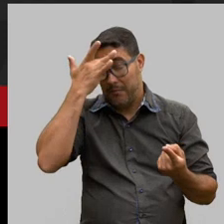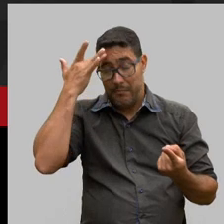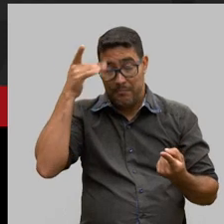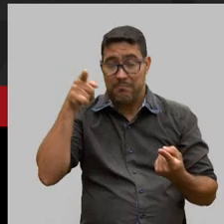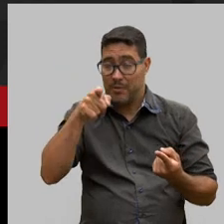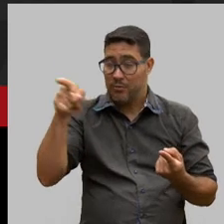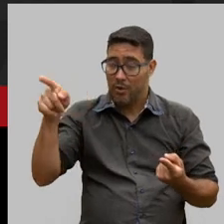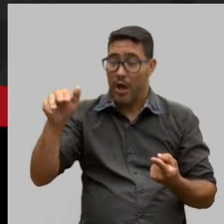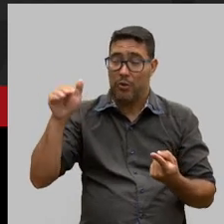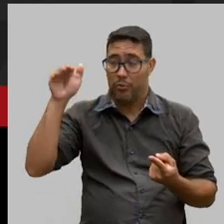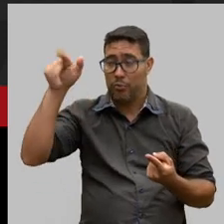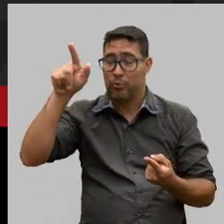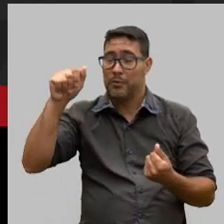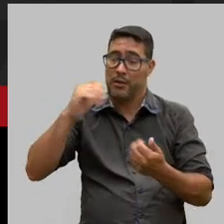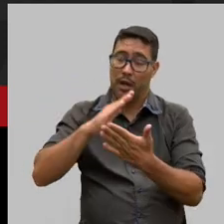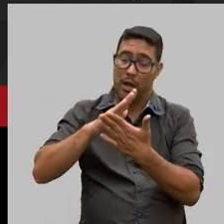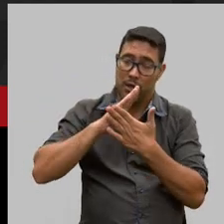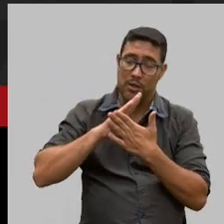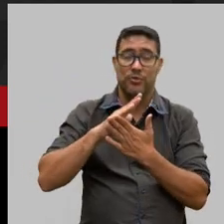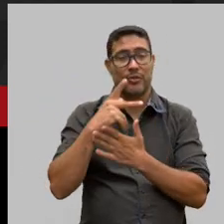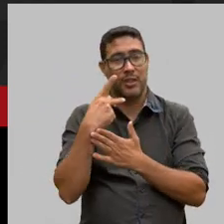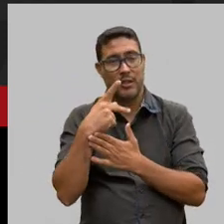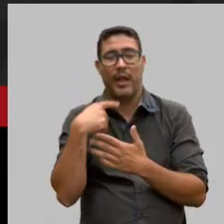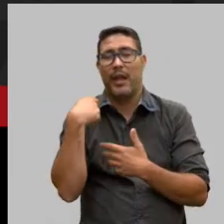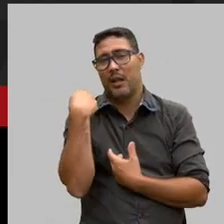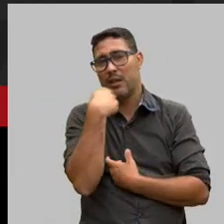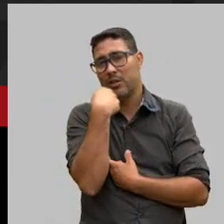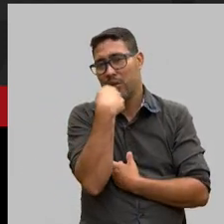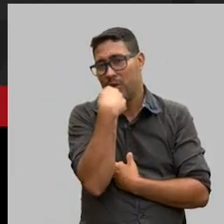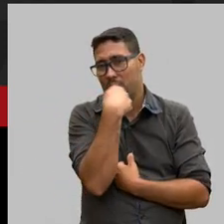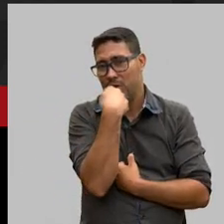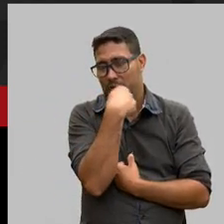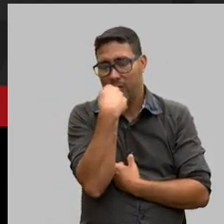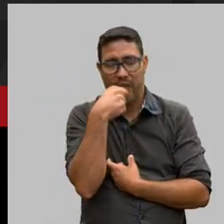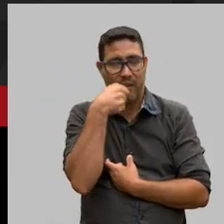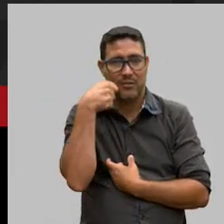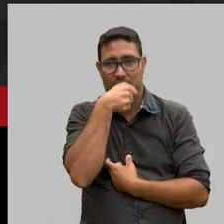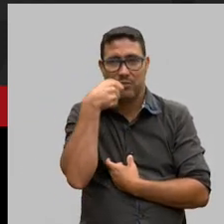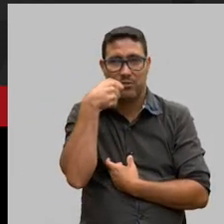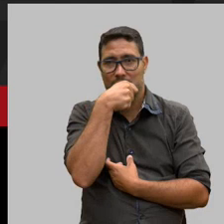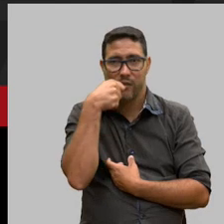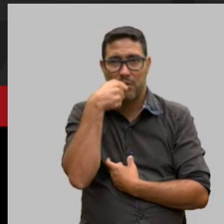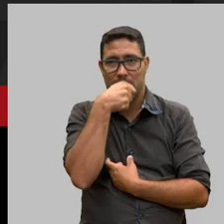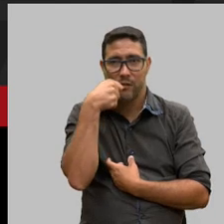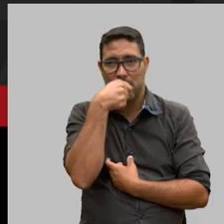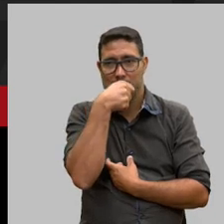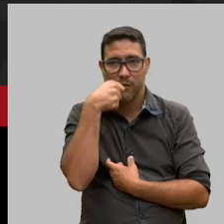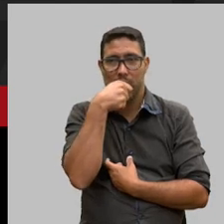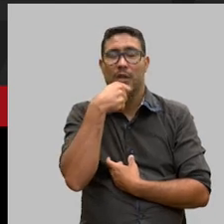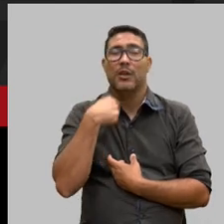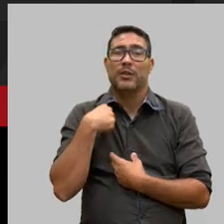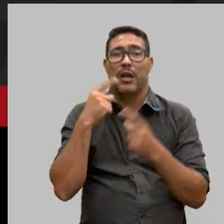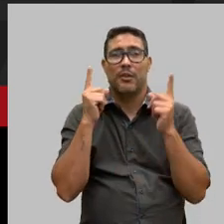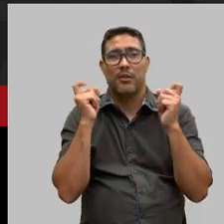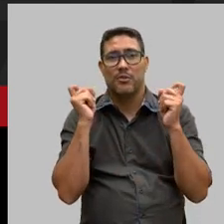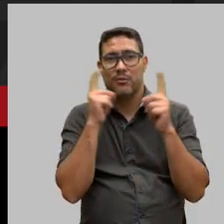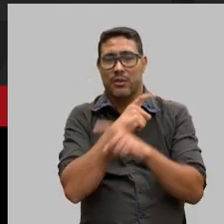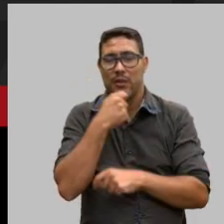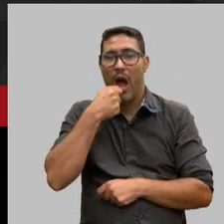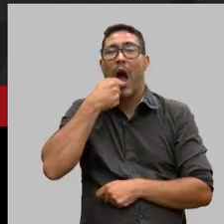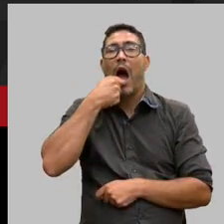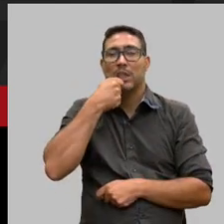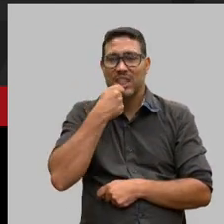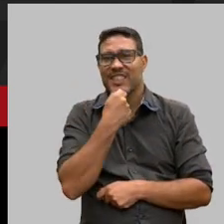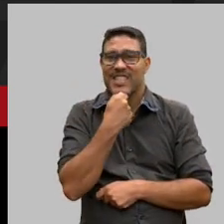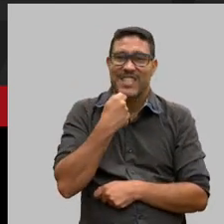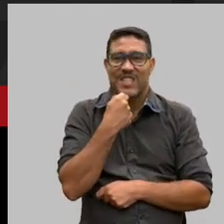adulto de um responsável p pela questão da realização da higiene bucal da dificuldade né Fecha a boca trava